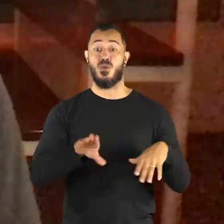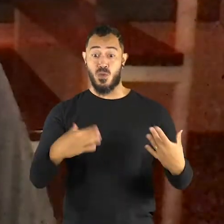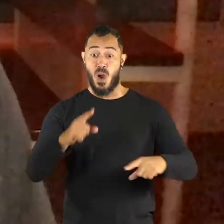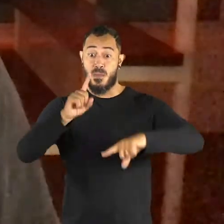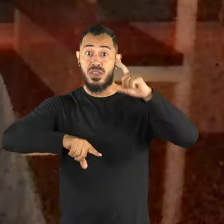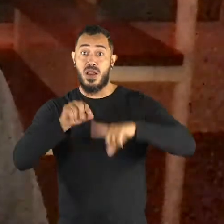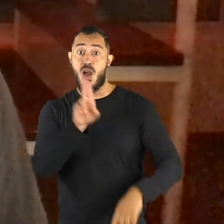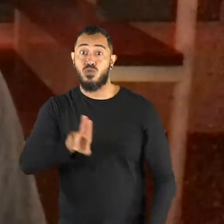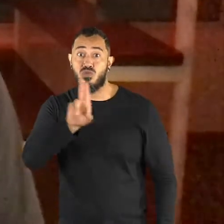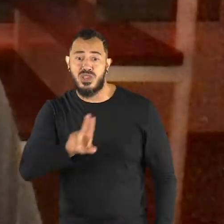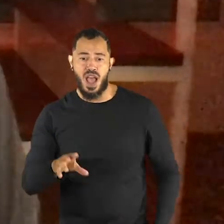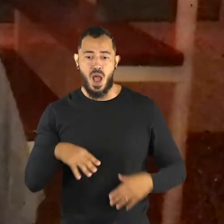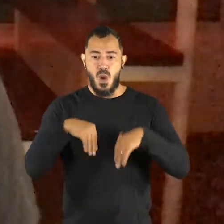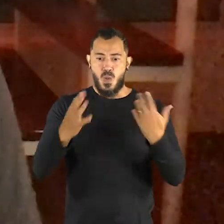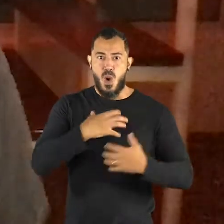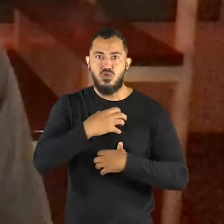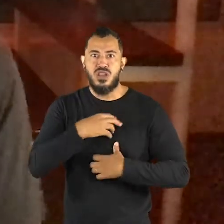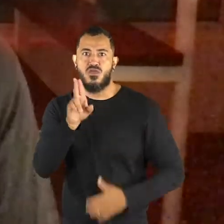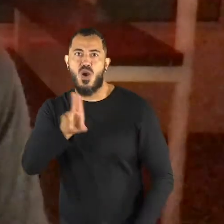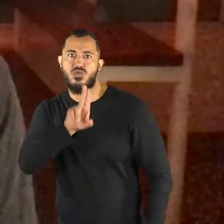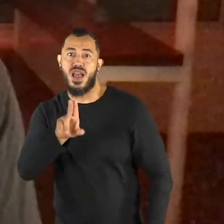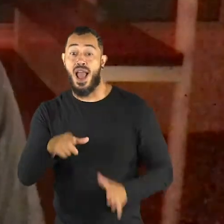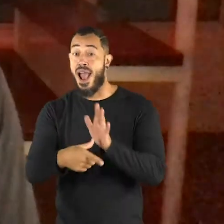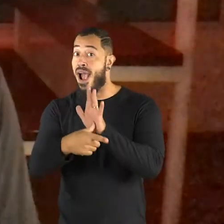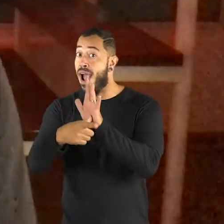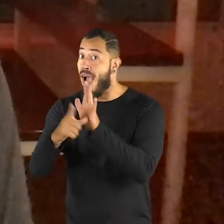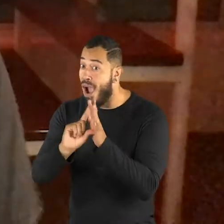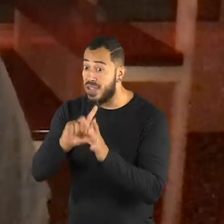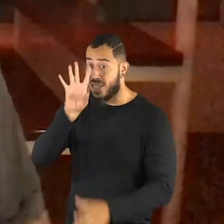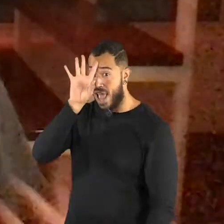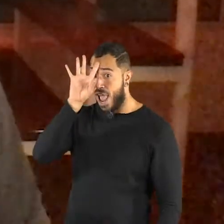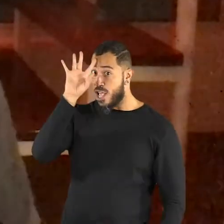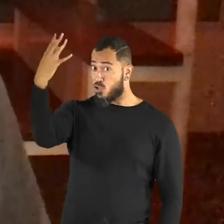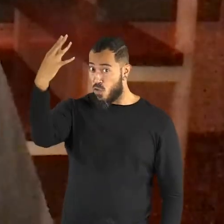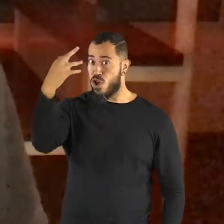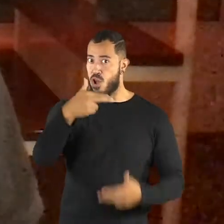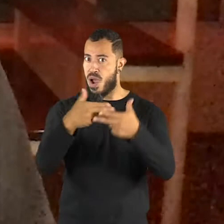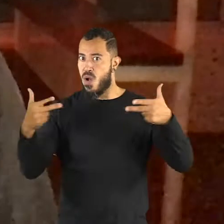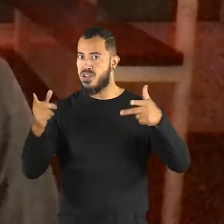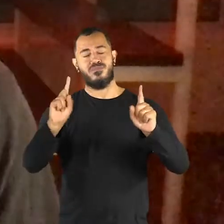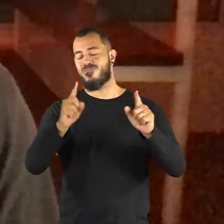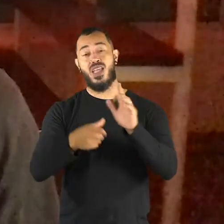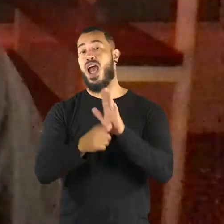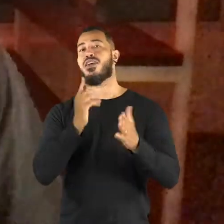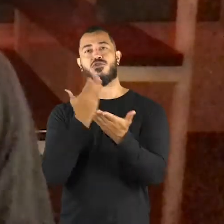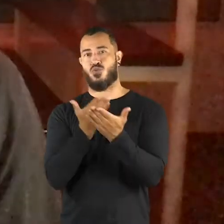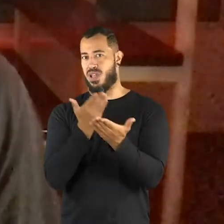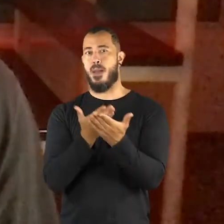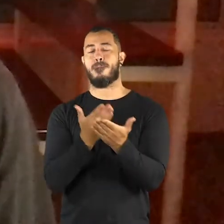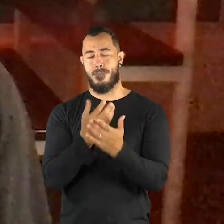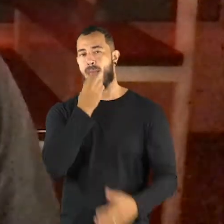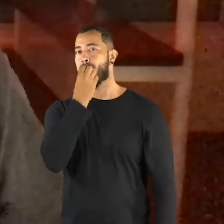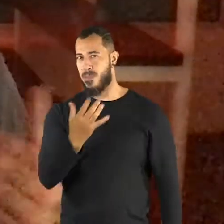usado, a forma que você vai usá-lo. Então antes de decidir por qualquer coisa, qualquer elemento, estude sobre eles, estude a